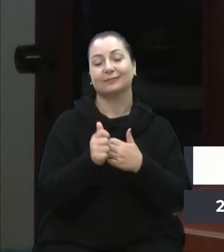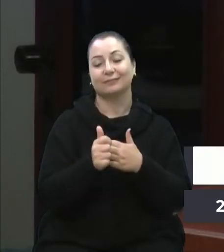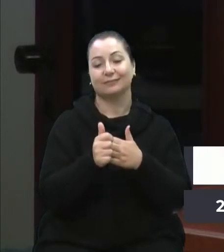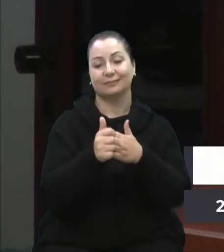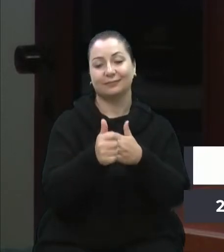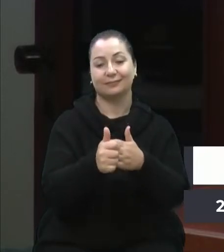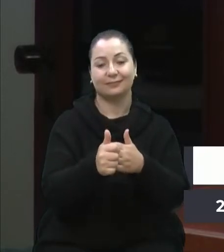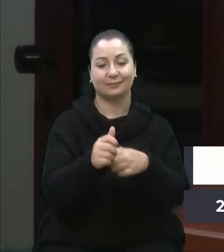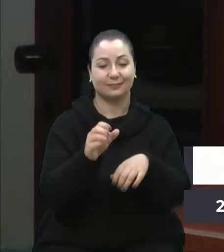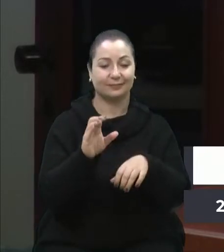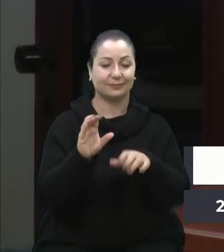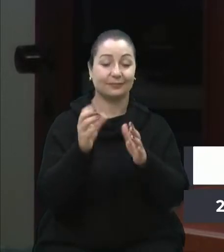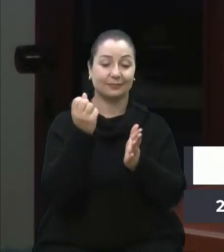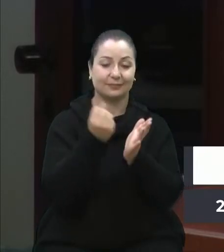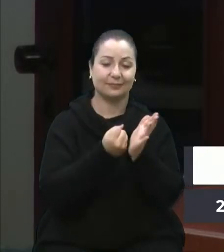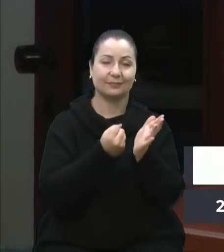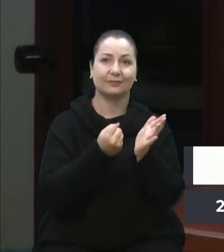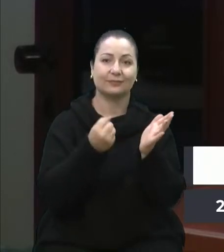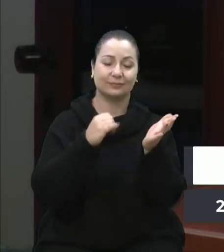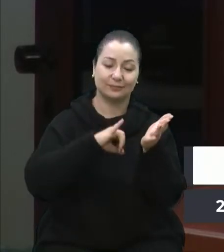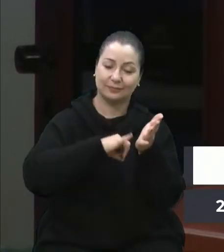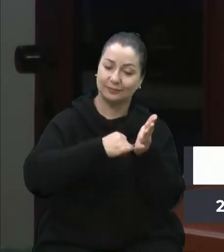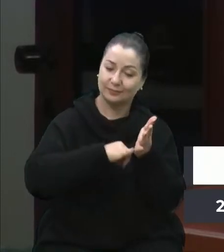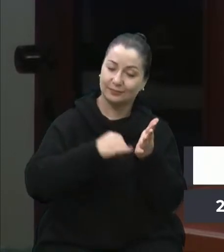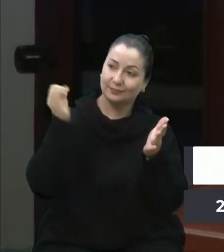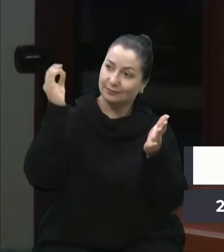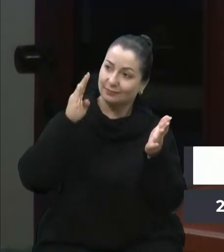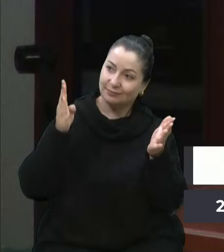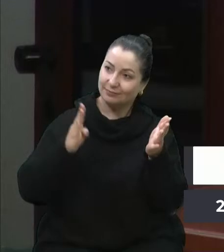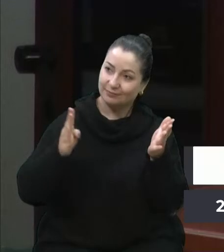Código Tributário Nacional, Lei número